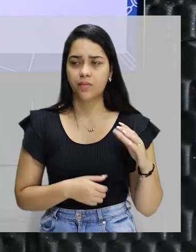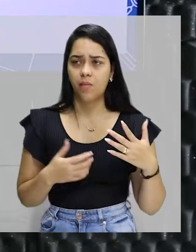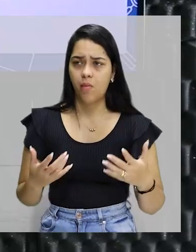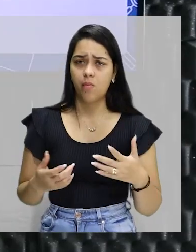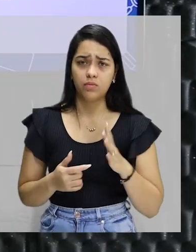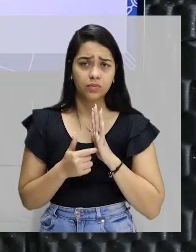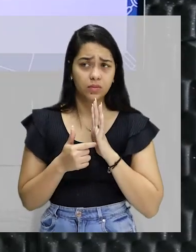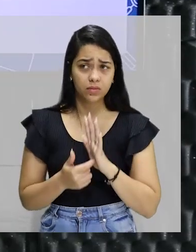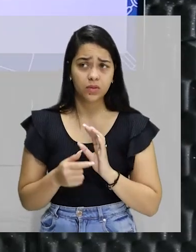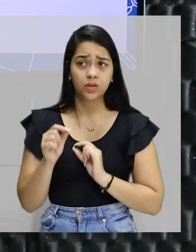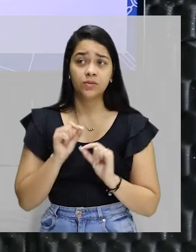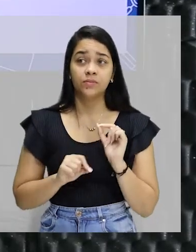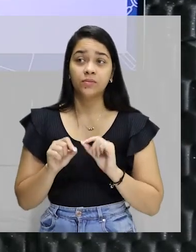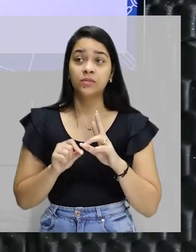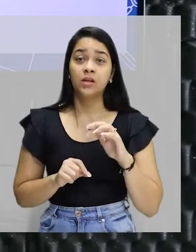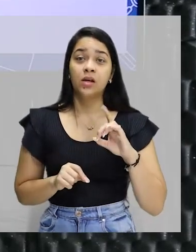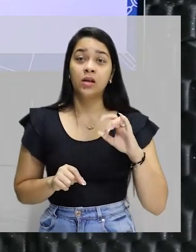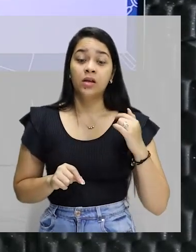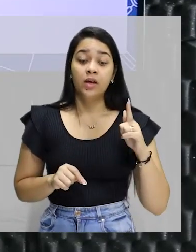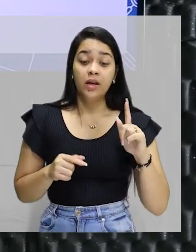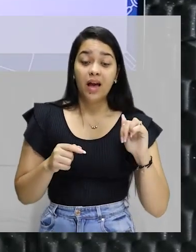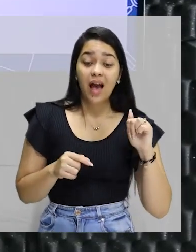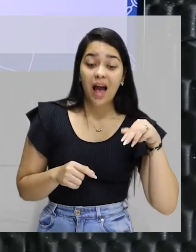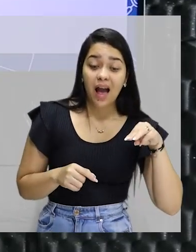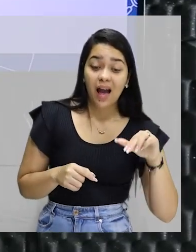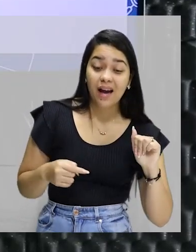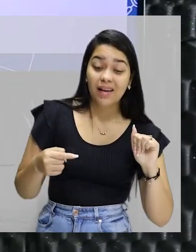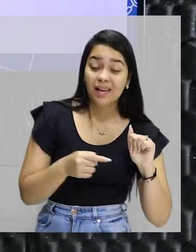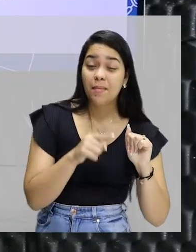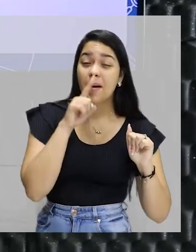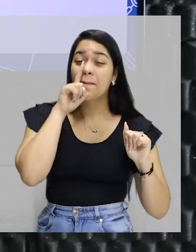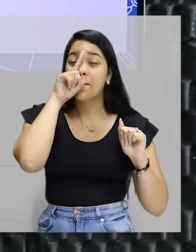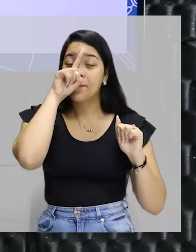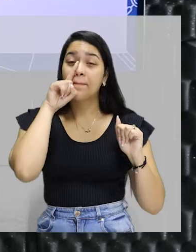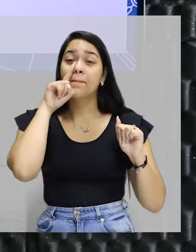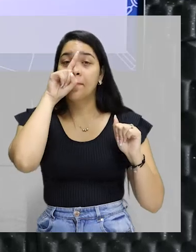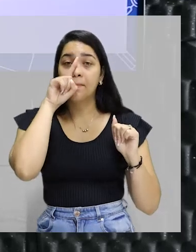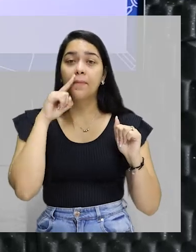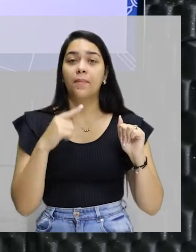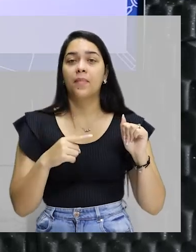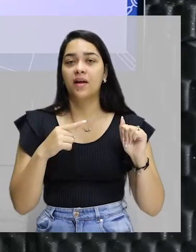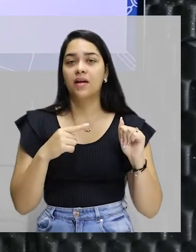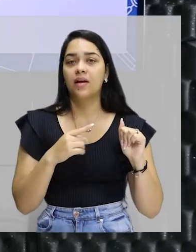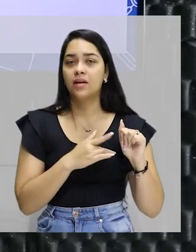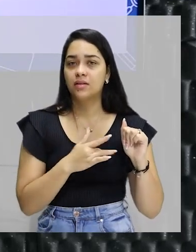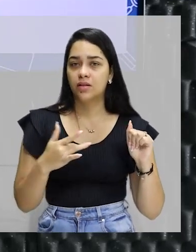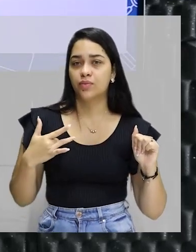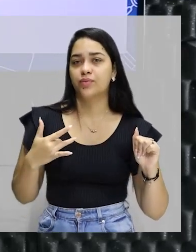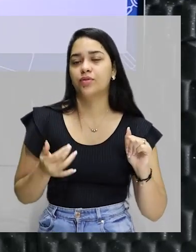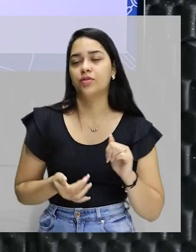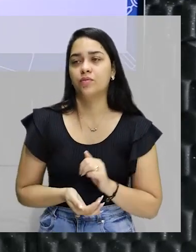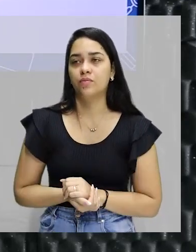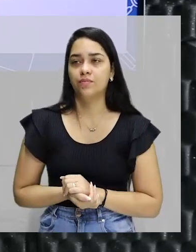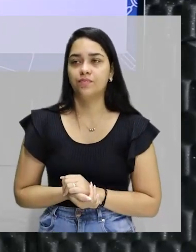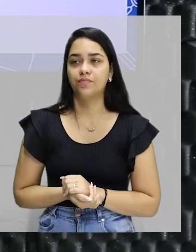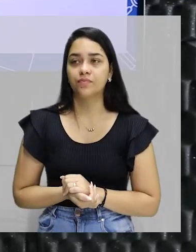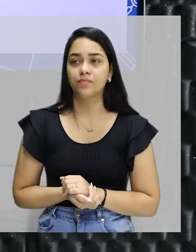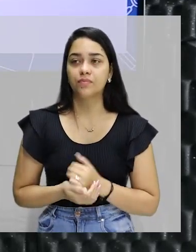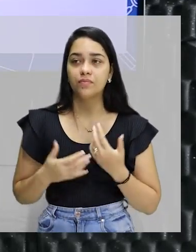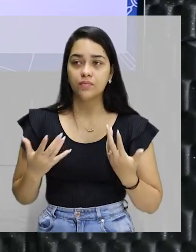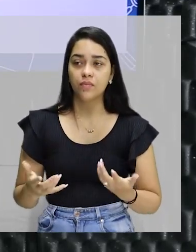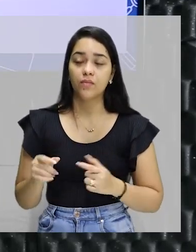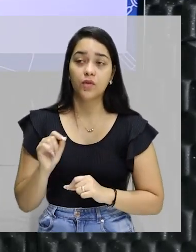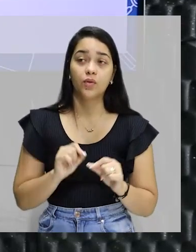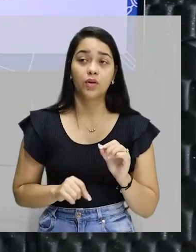Não apresentam. A radiação gama ela é extremamente nociva para a nossa saúde, né? Então,